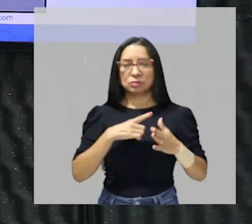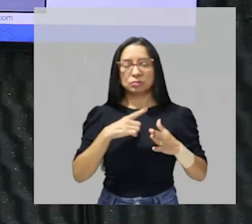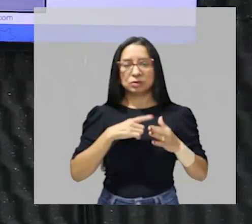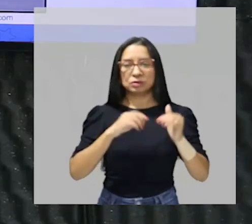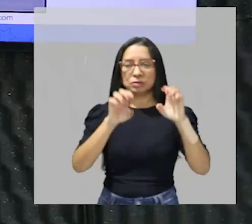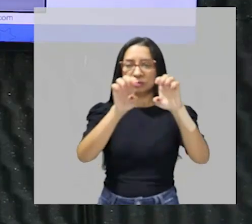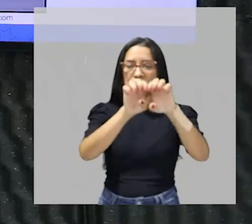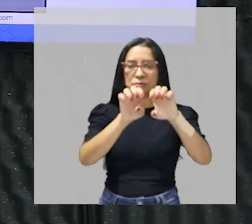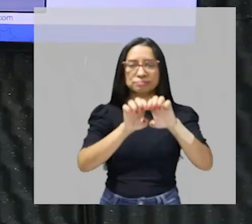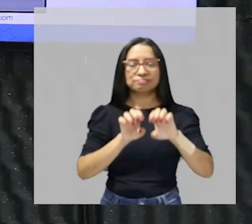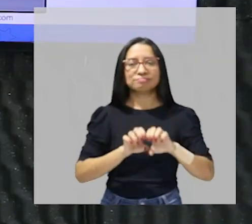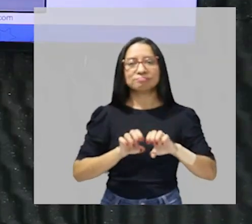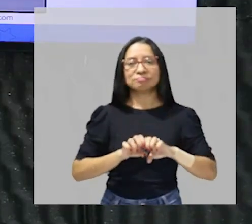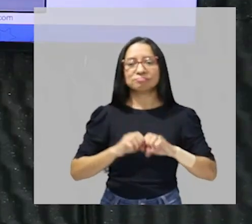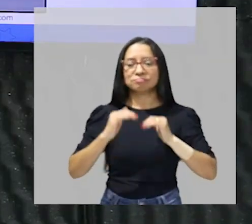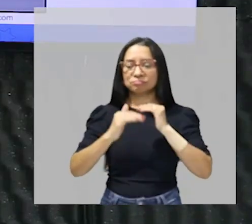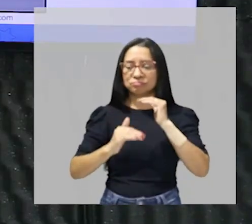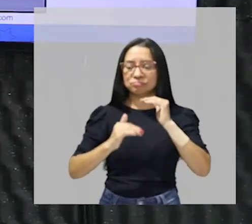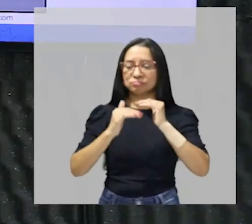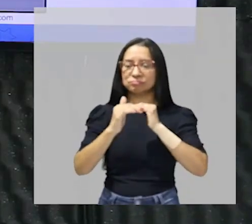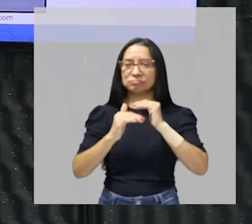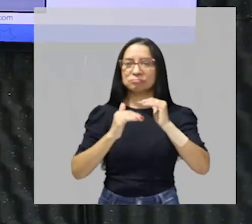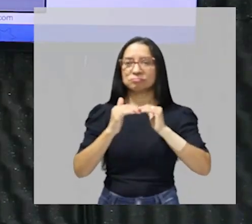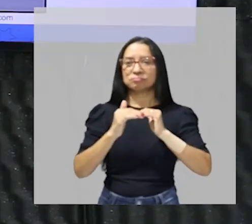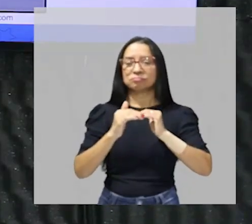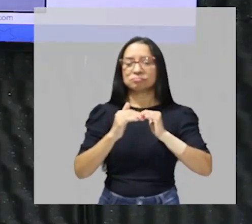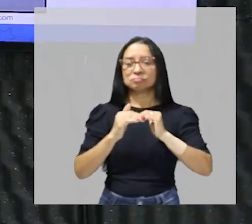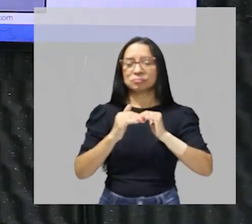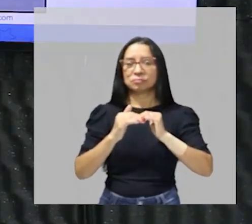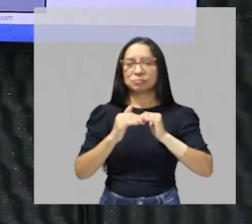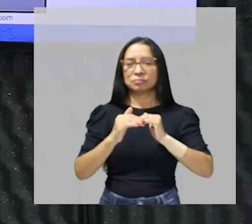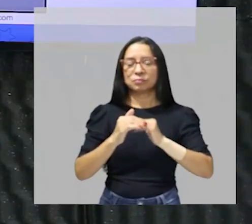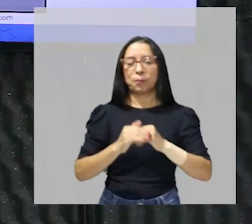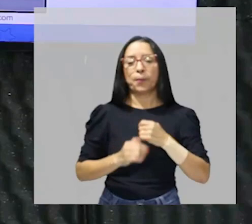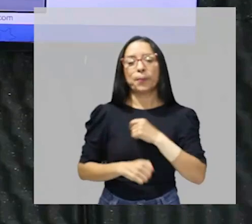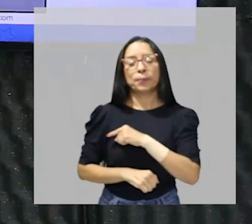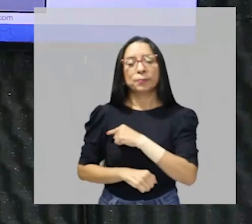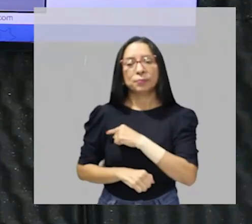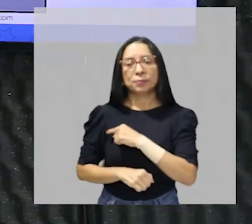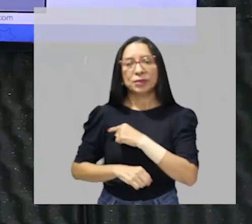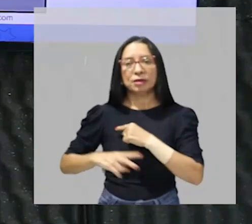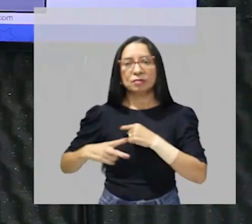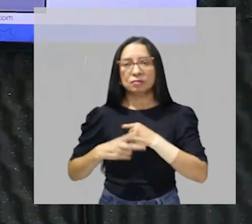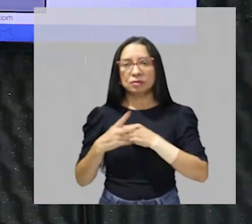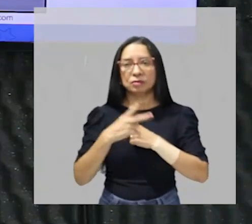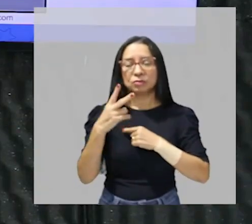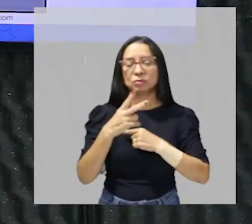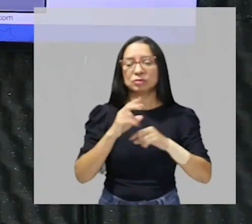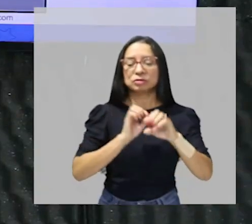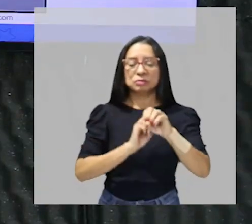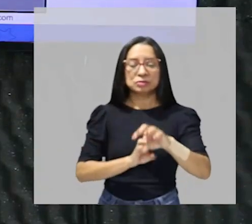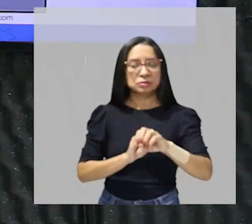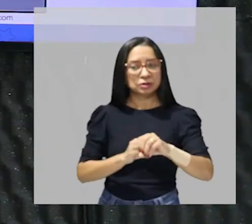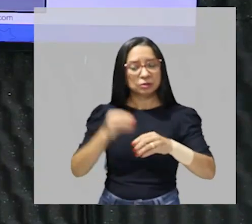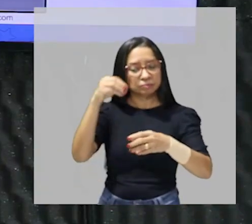hierarquia, existe toda uma questão de disciplina. São valores que são ensinados dentro das artes marciais.